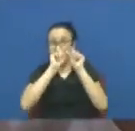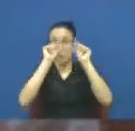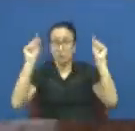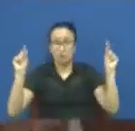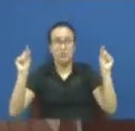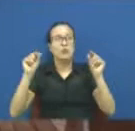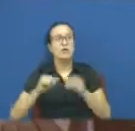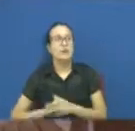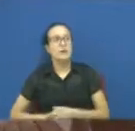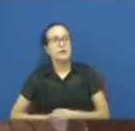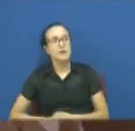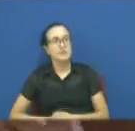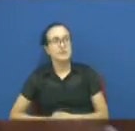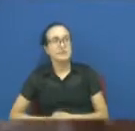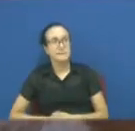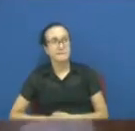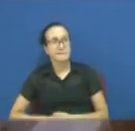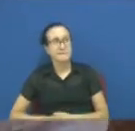estampado, e como